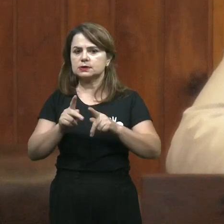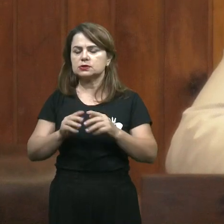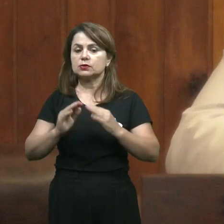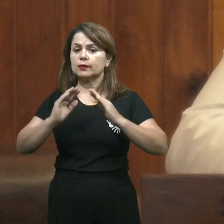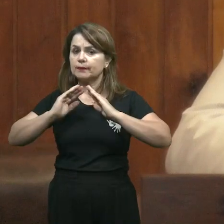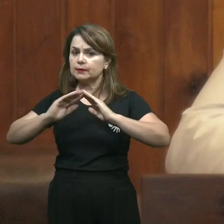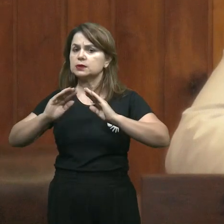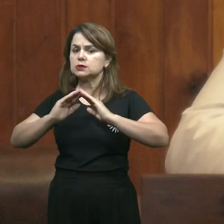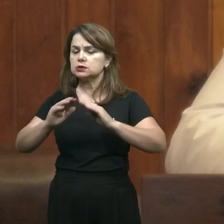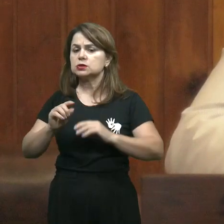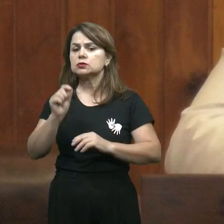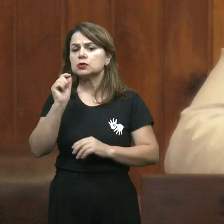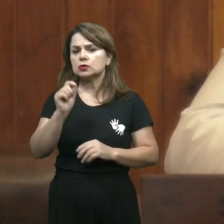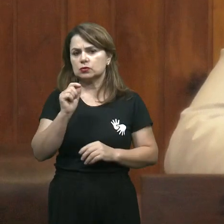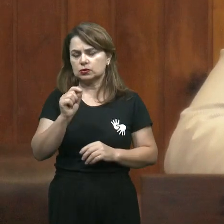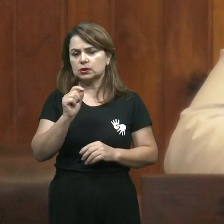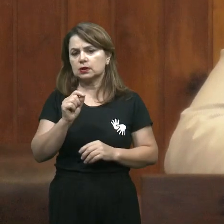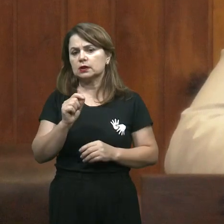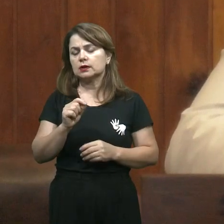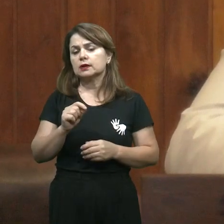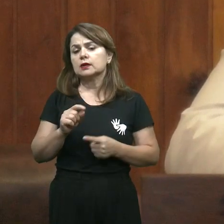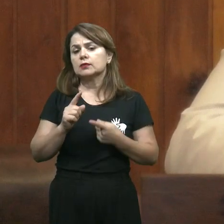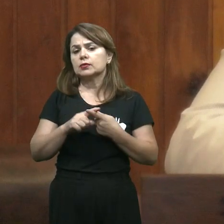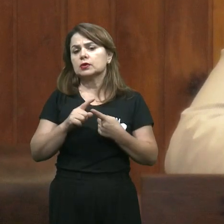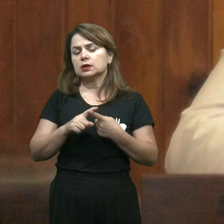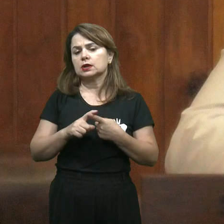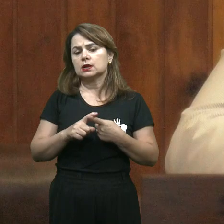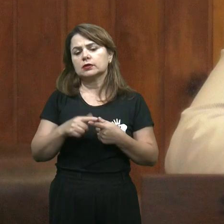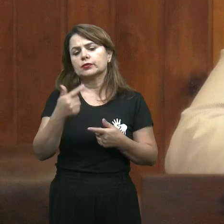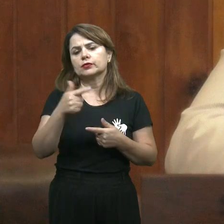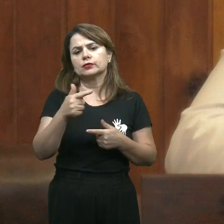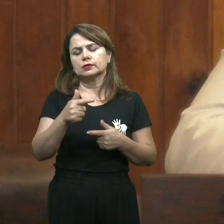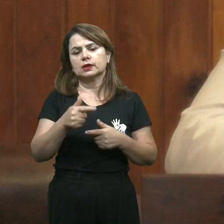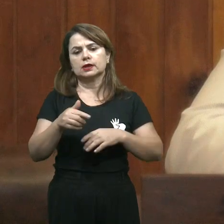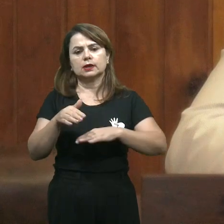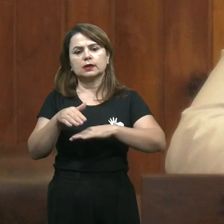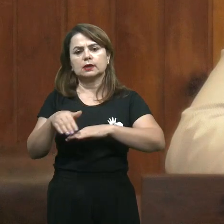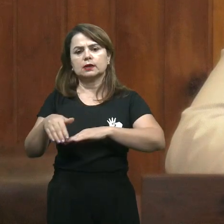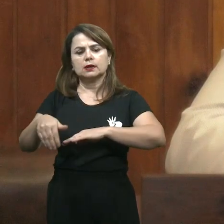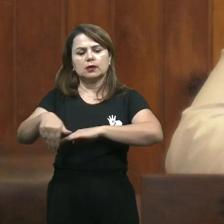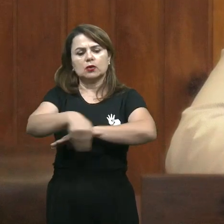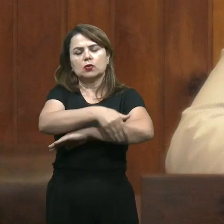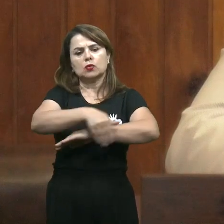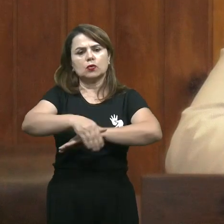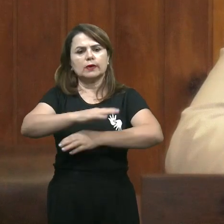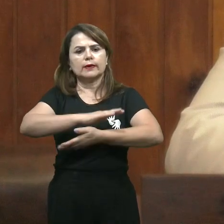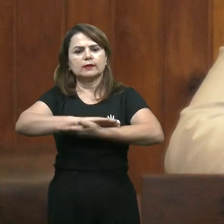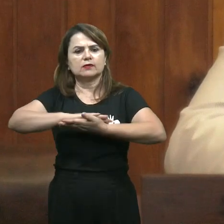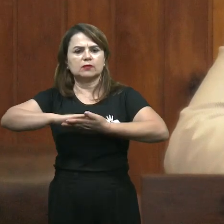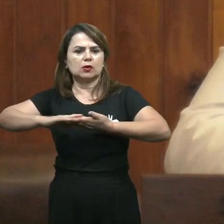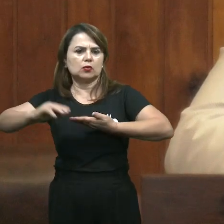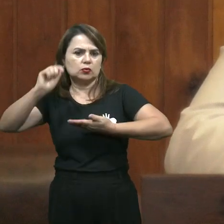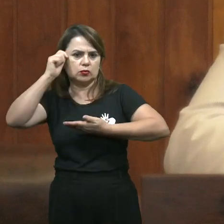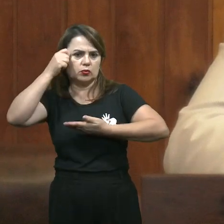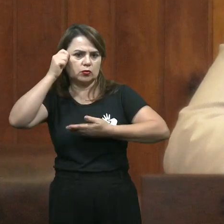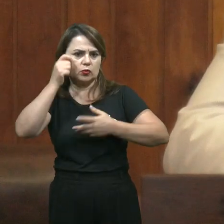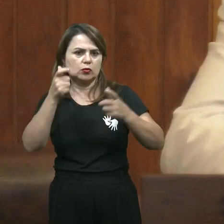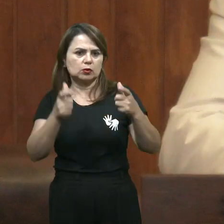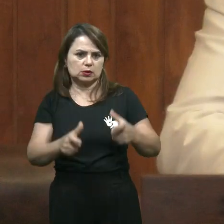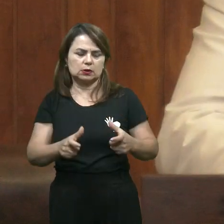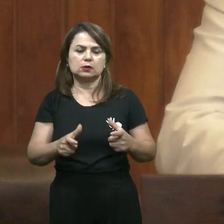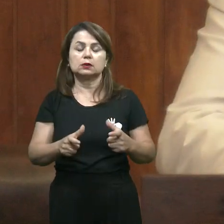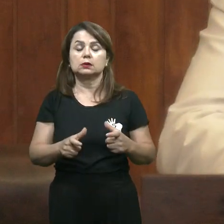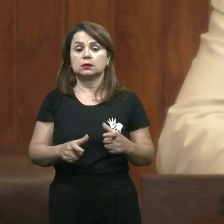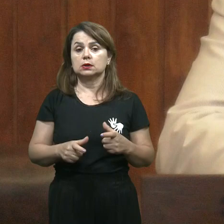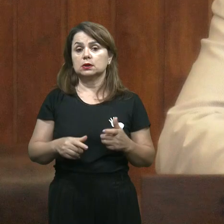exatamente a falta de zeladoria e asfaltamento do bairro. Semana passada, nós